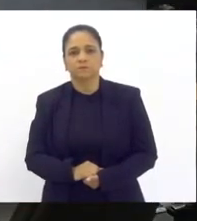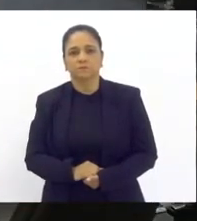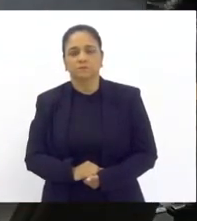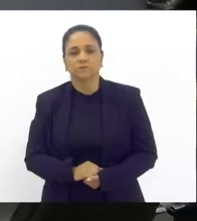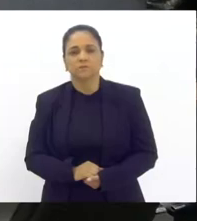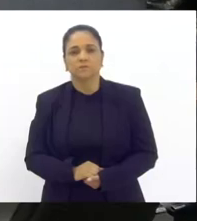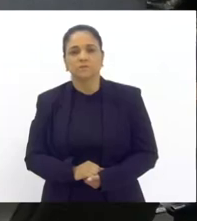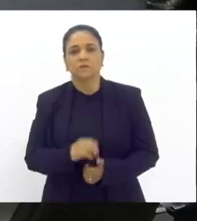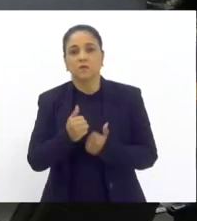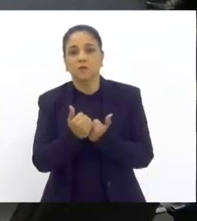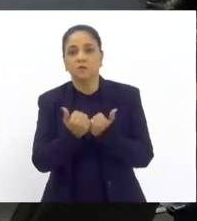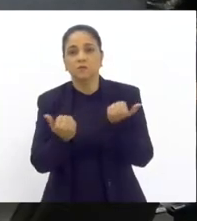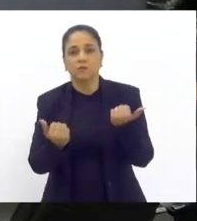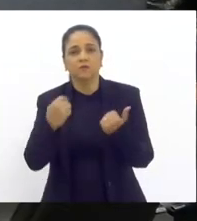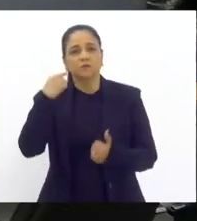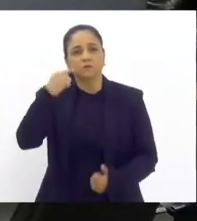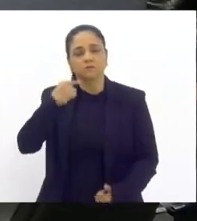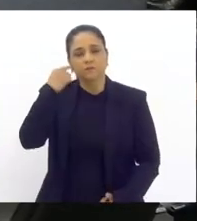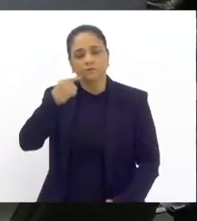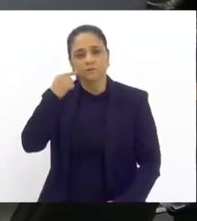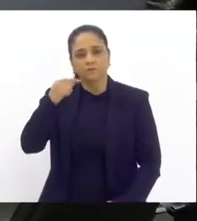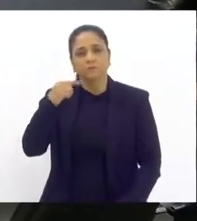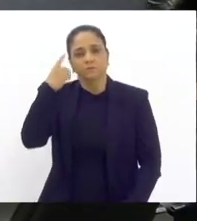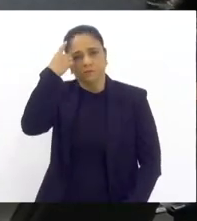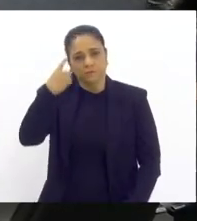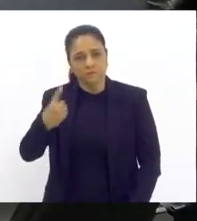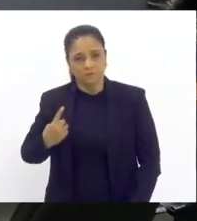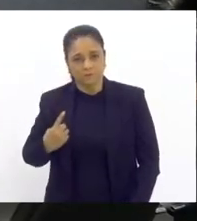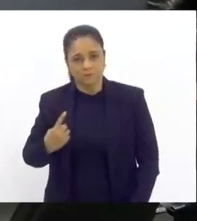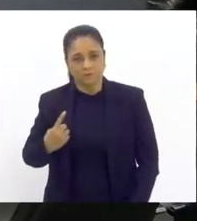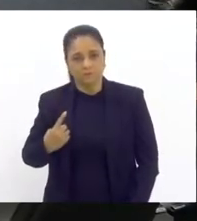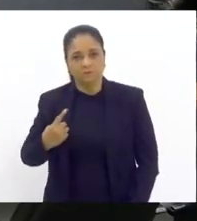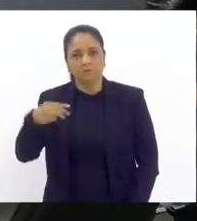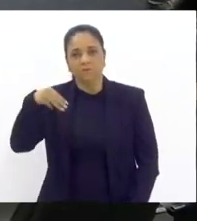Chamar os suplentes aqui, a deputada Gisele Monteiro.